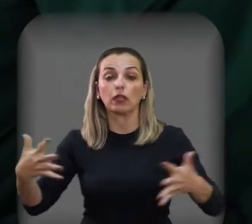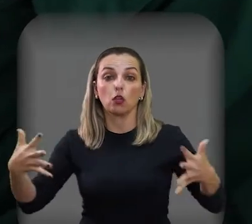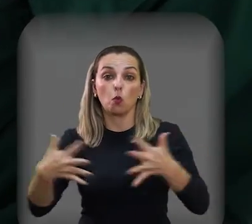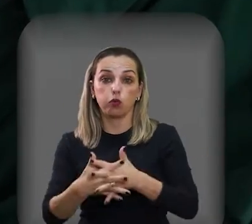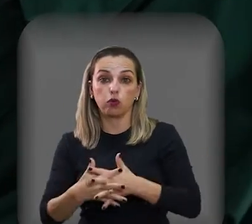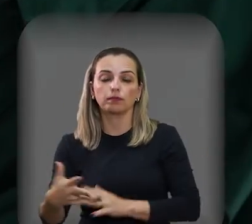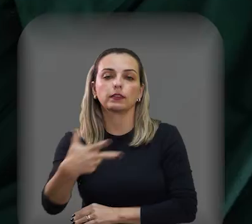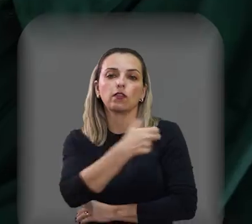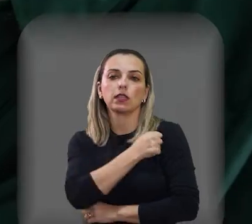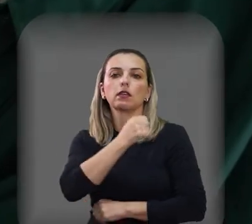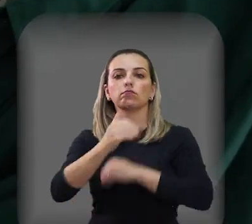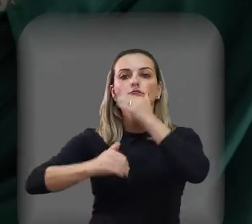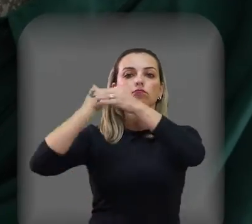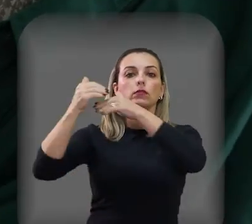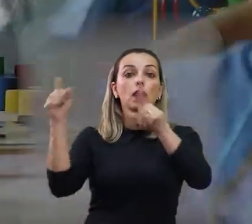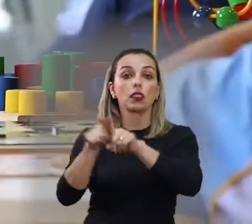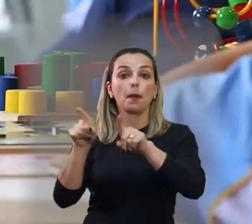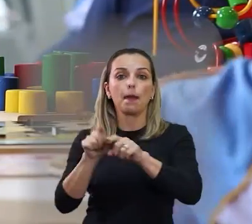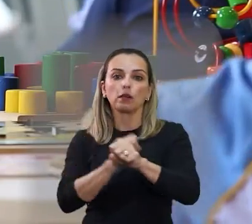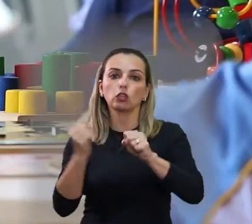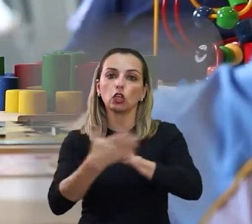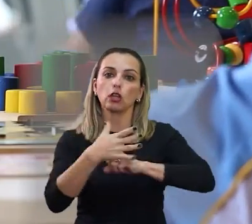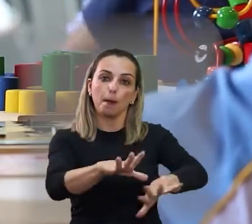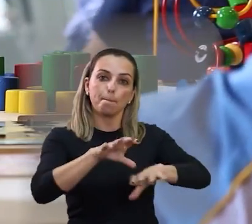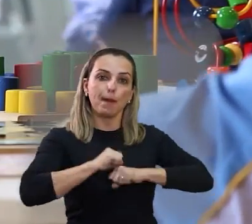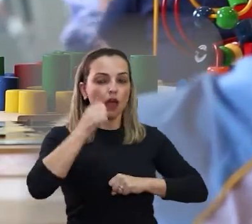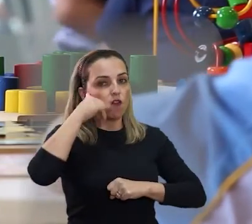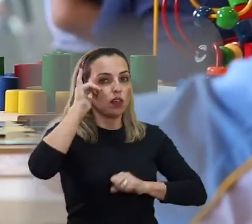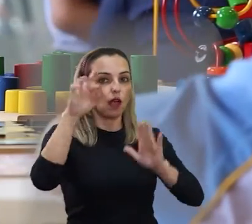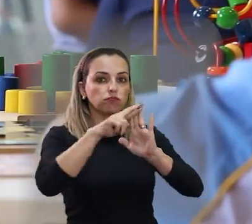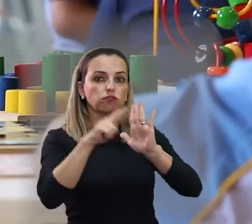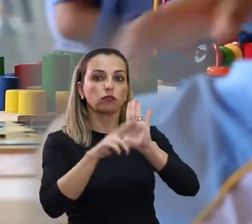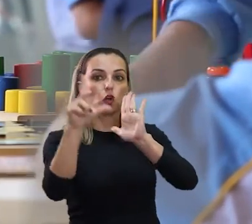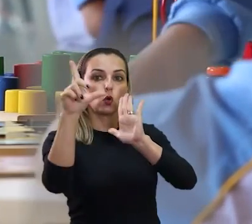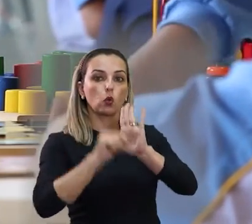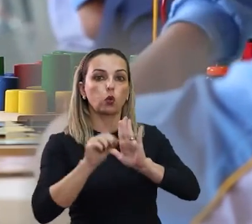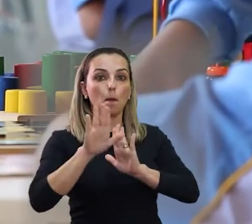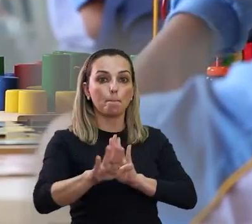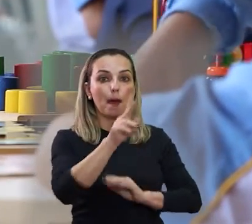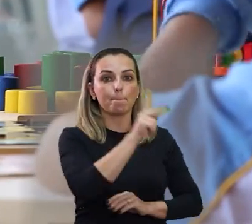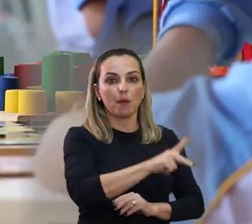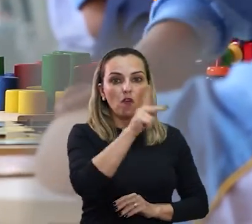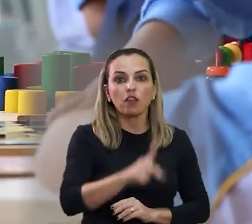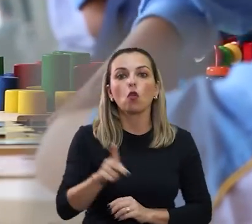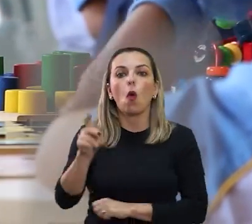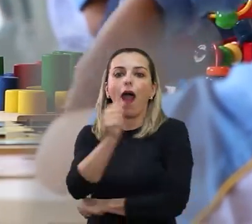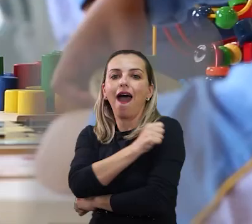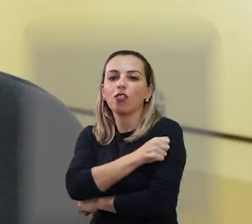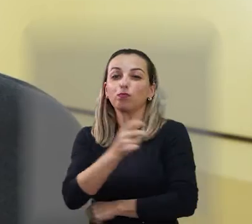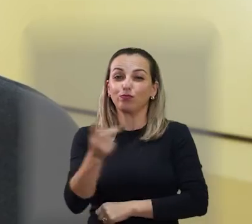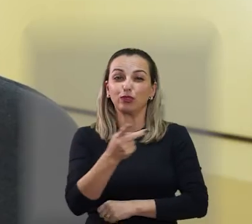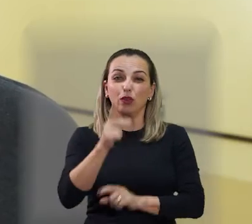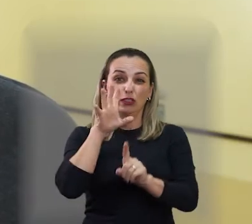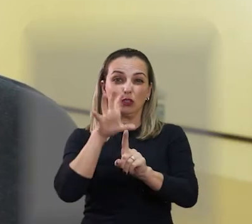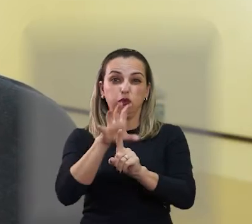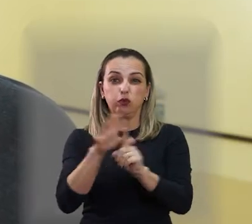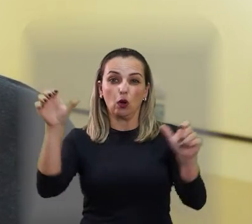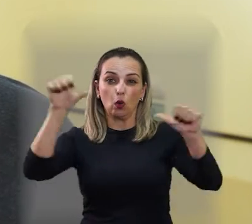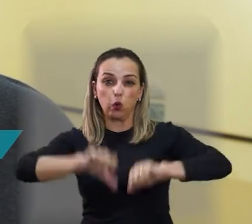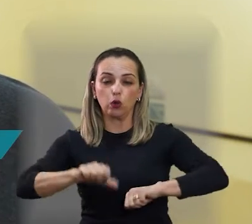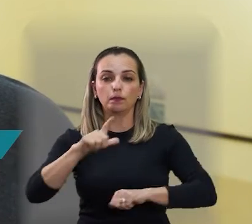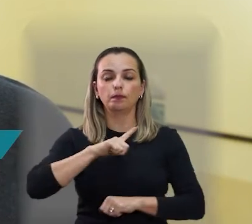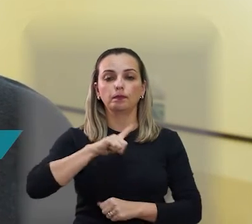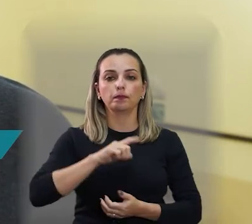da flexibilização das medidas de prevenção professores e alunos ainda sentem os impactos em sala de aula nós